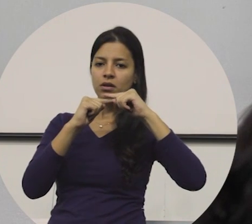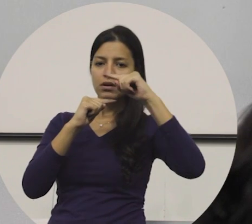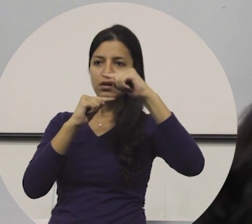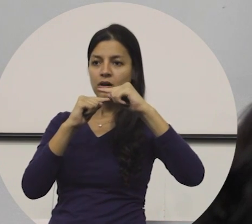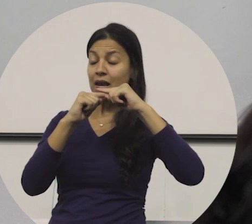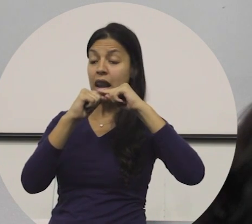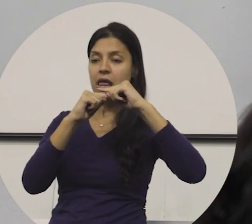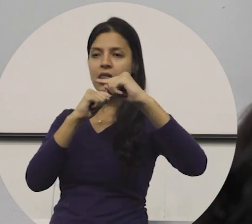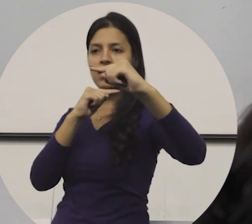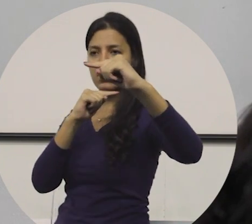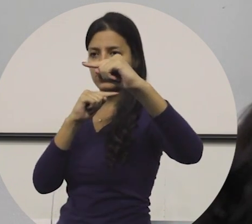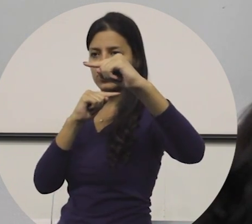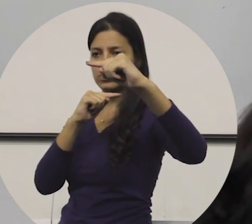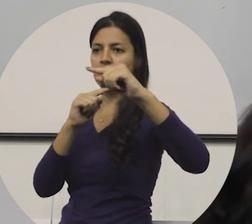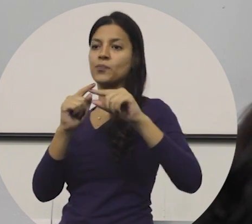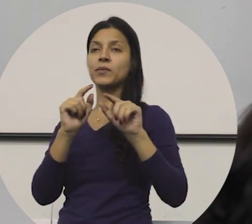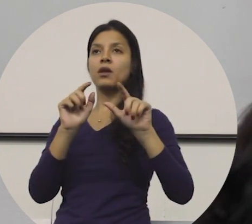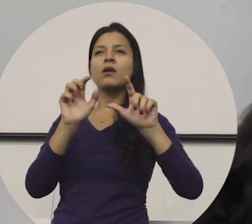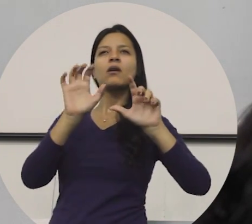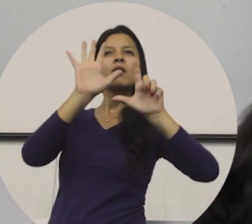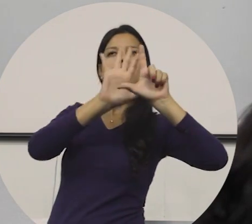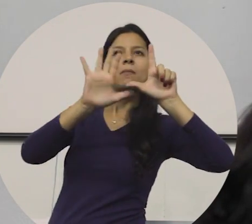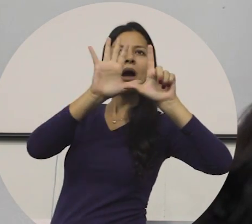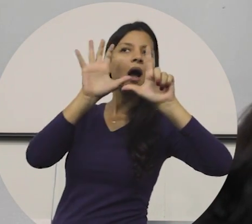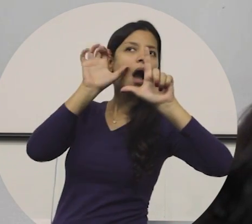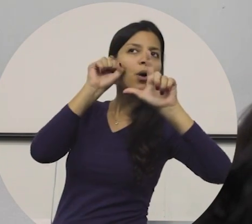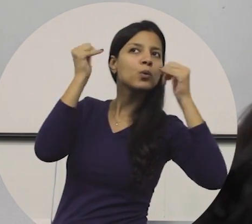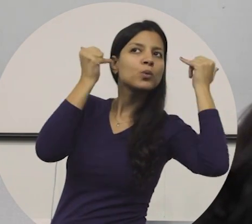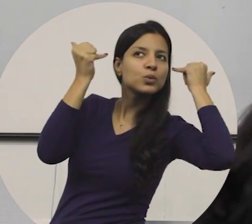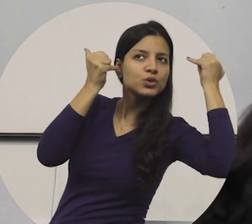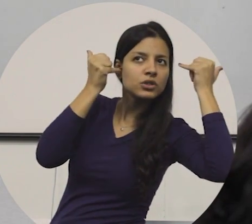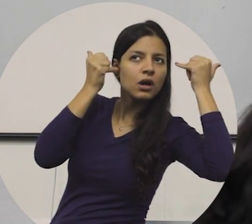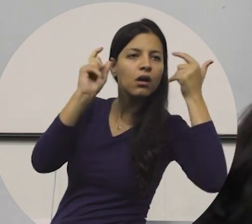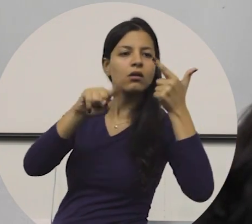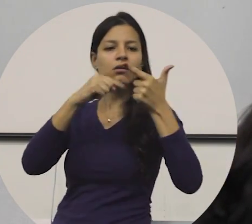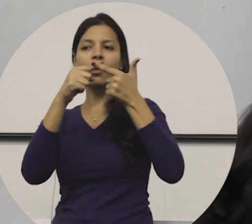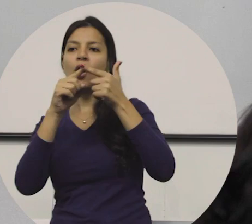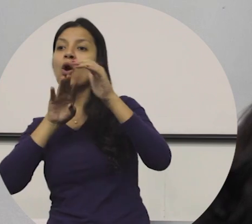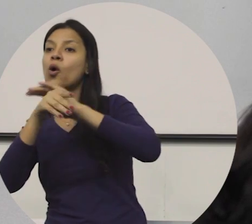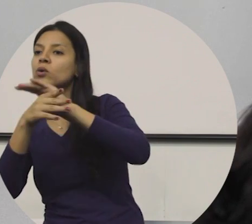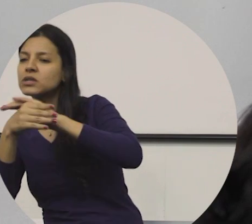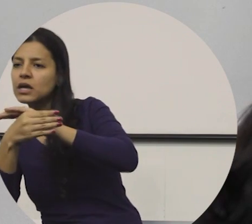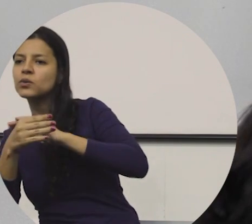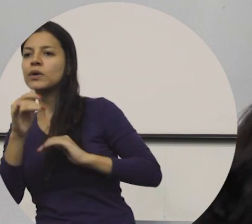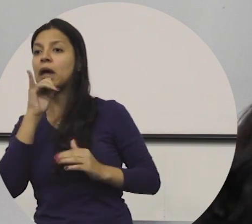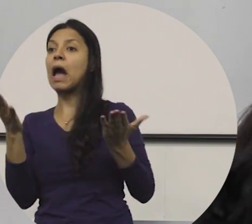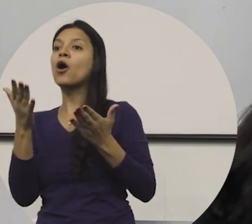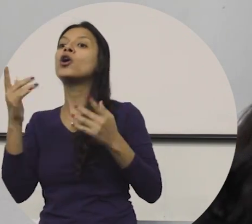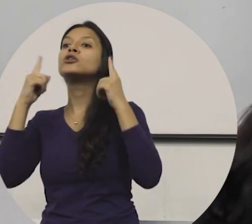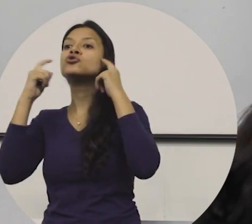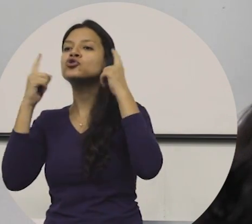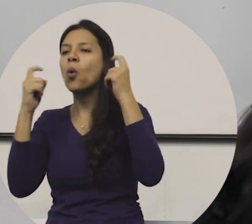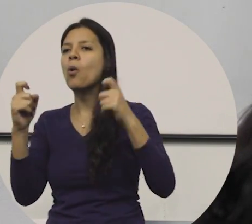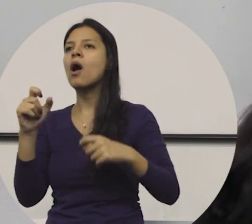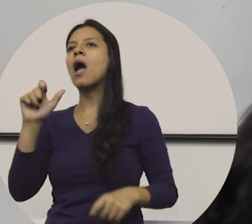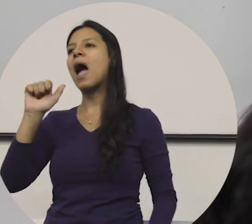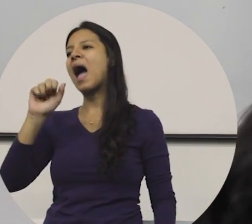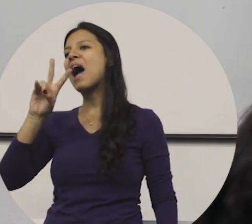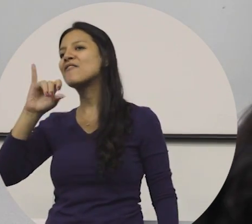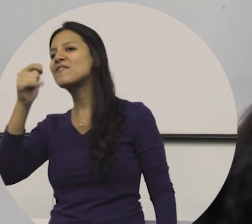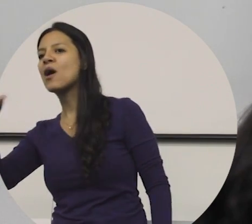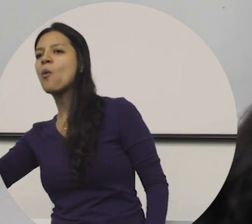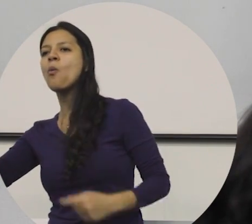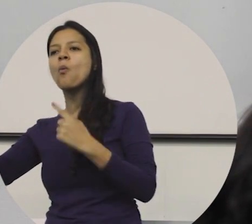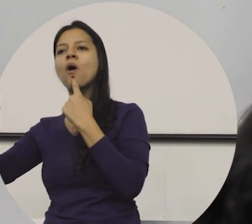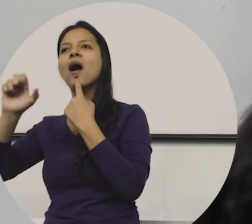essa relação entre o conceito e a imagem acústica, entre essa sequência de sons que vocês vão ouvir agora, por exemplo, avião,